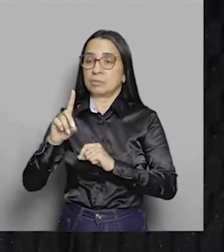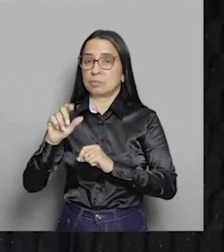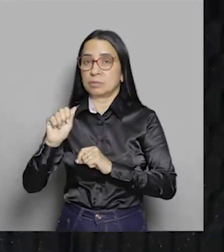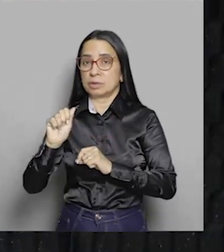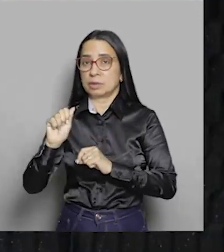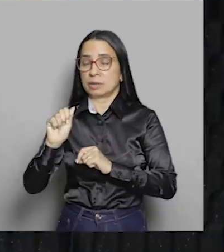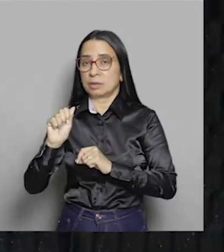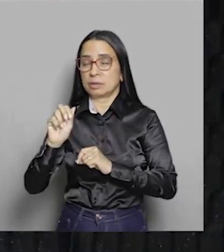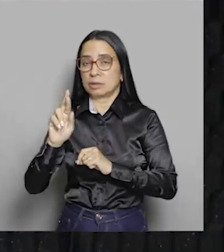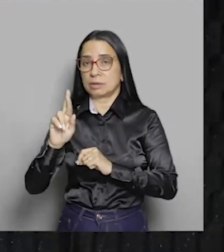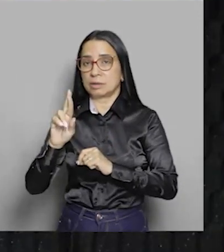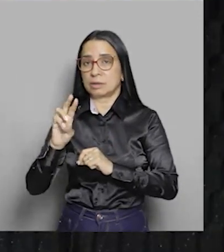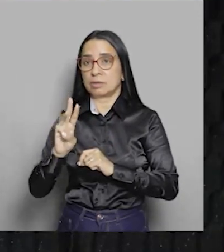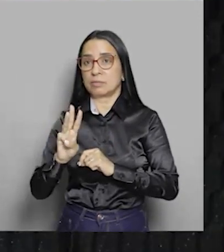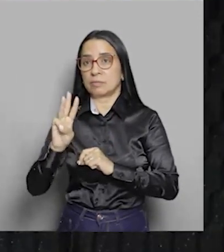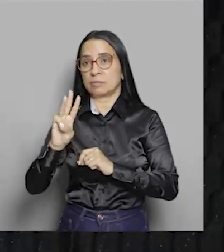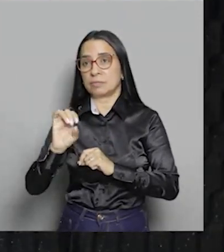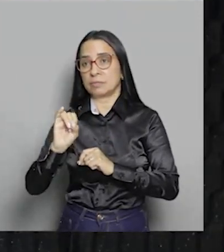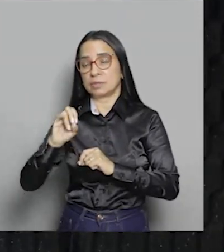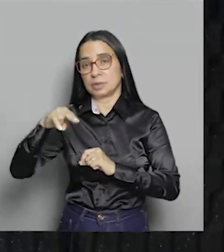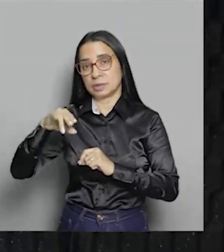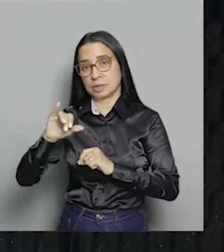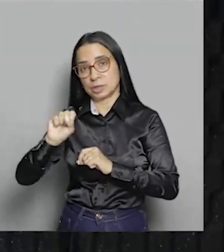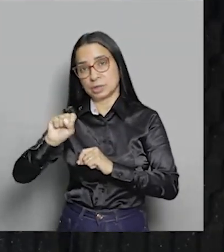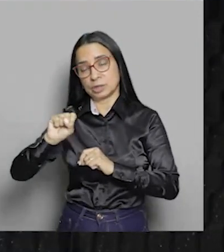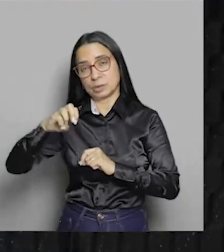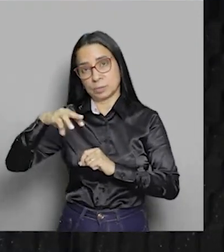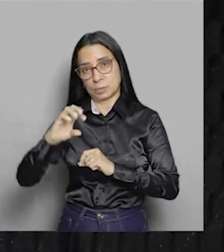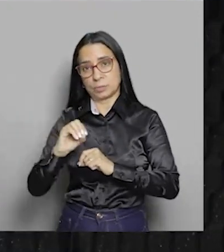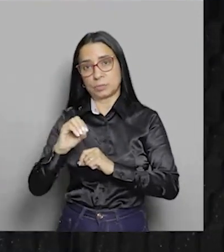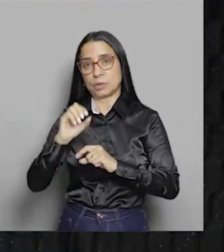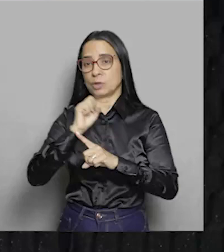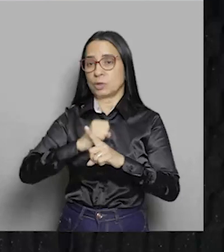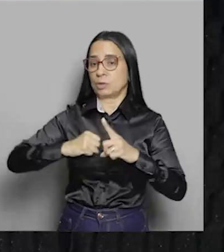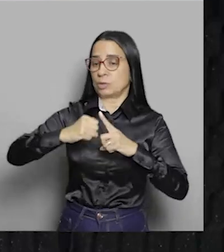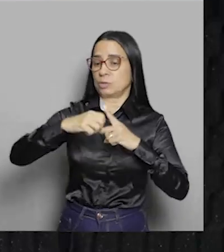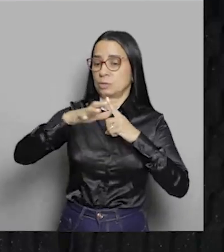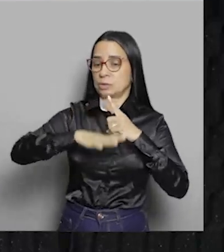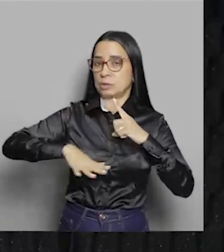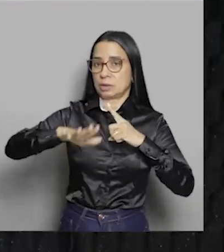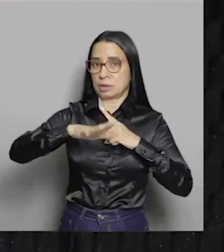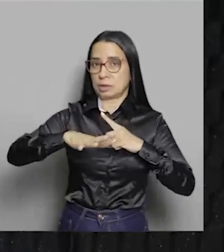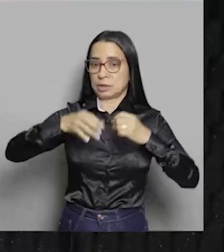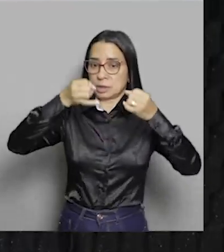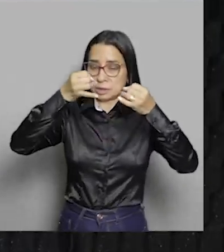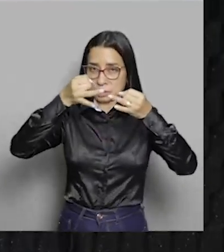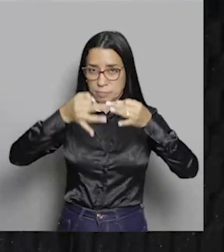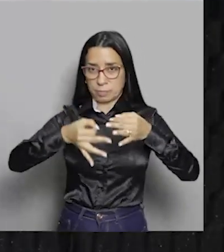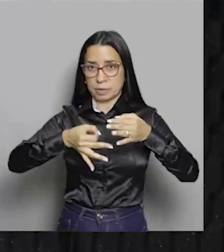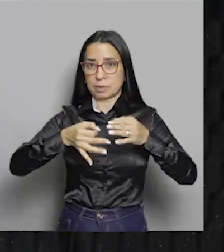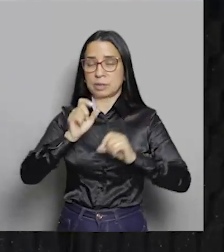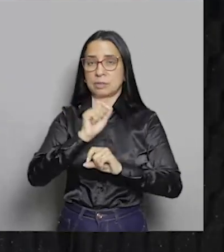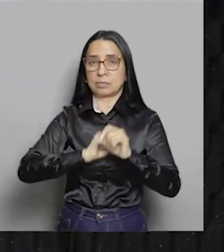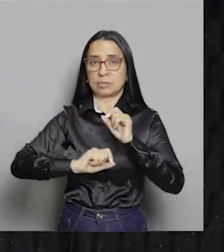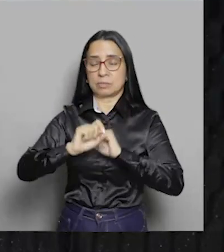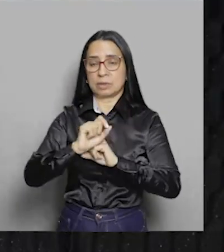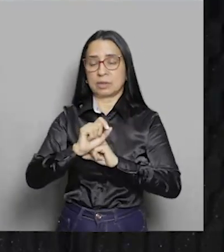social. Eles justificam as suas ações mostrando que eles estão na África e na